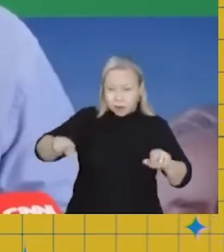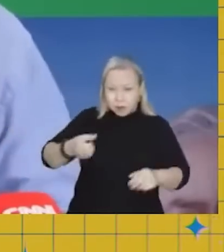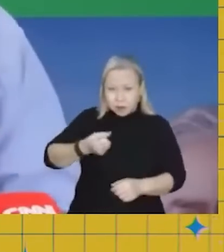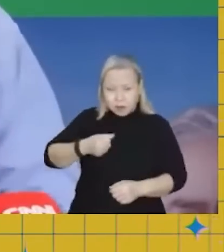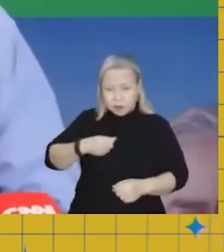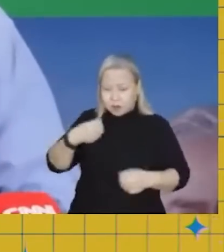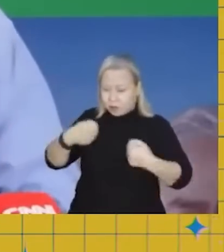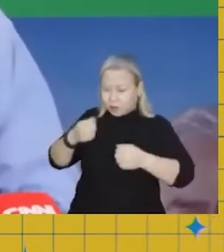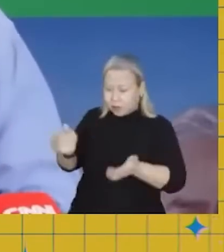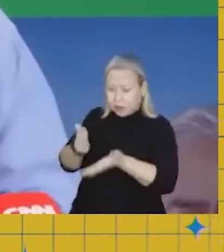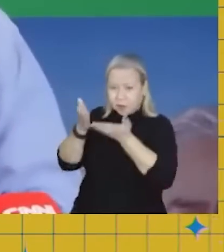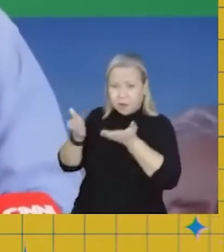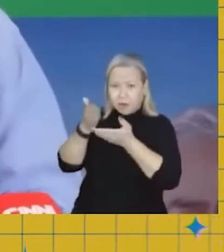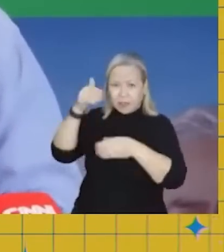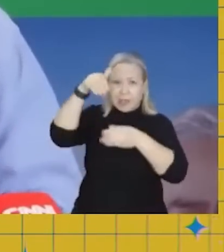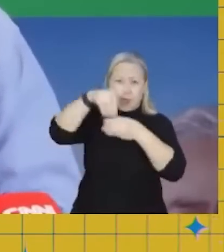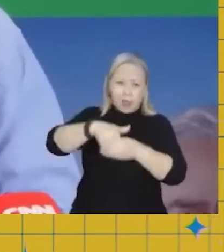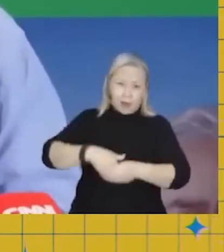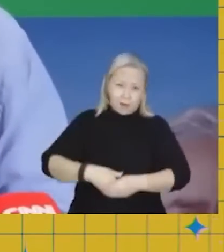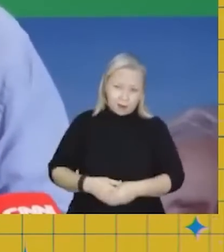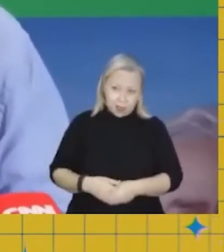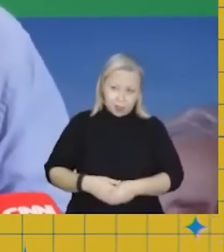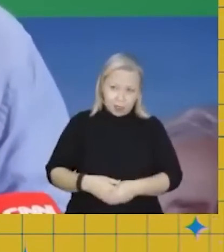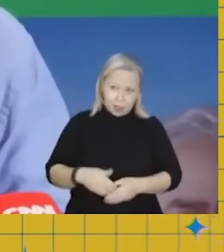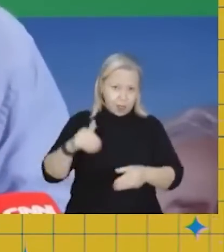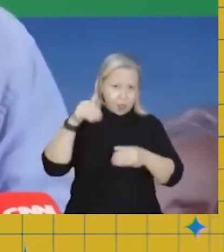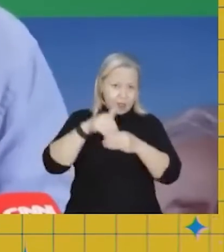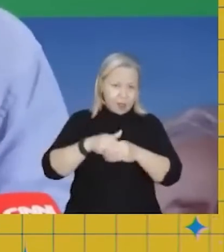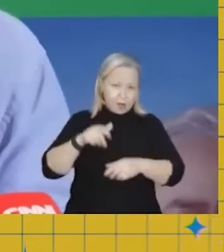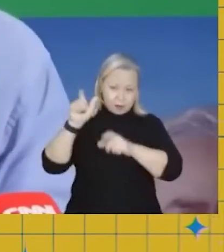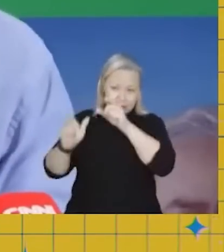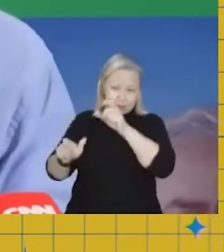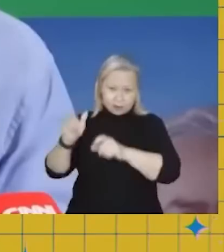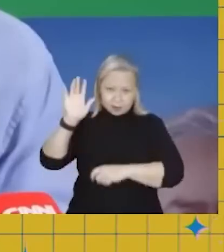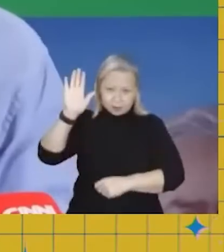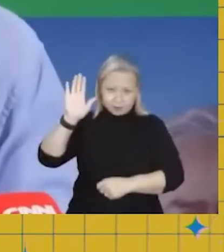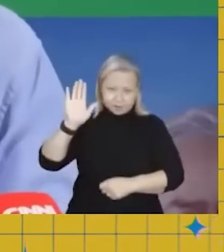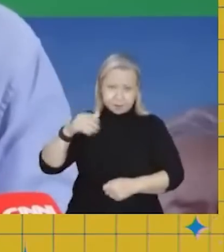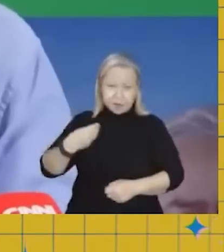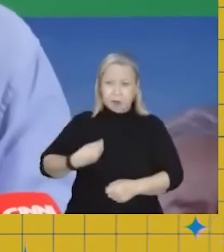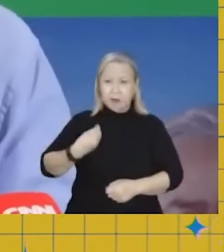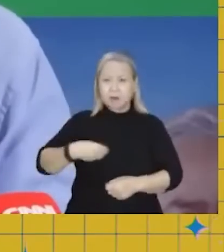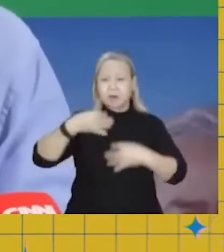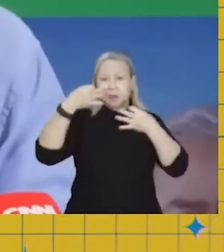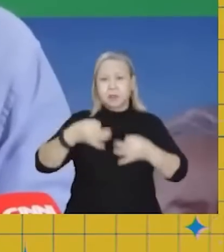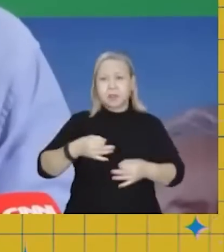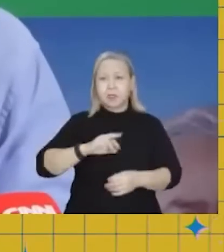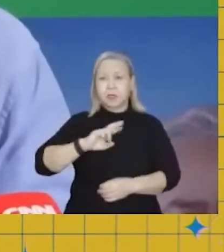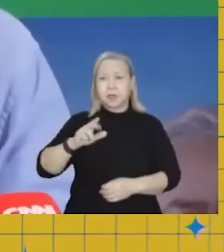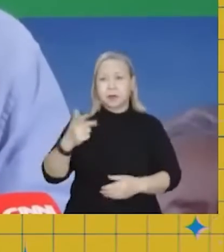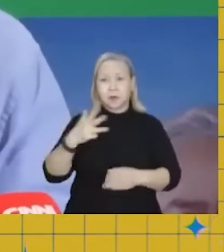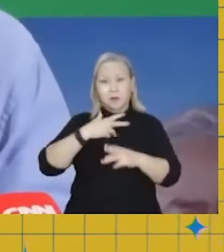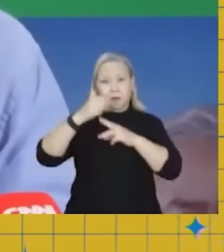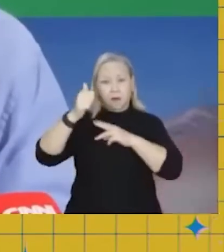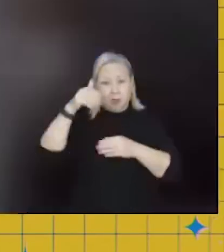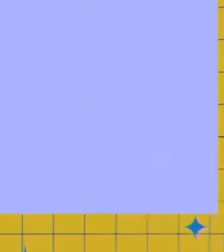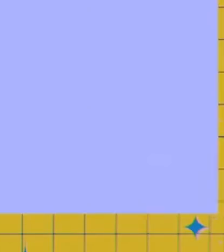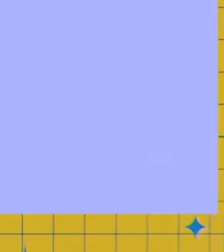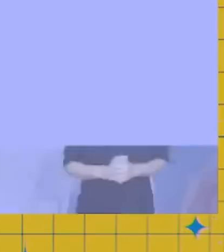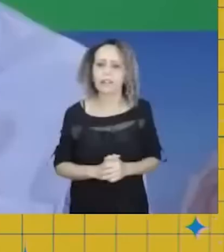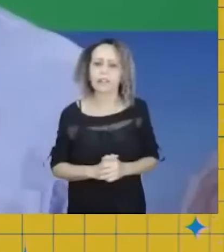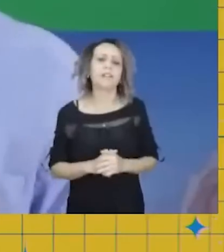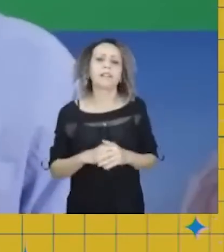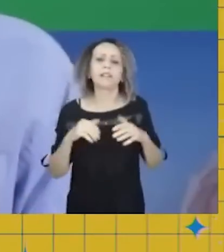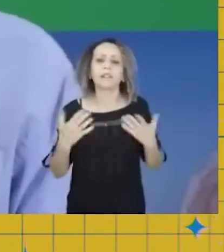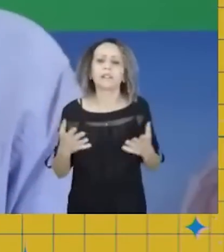conviver botar a votar nos candidatos Eu estou certo que nós vamos ganhar as eleições